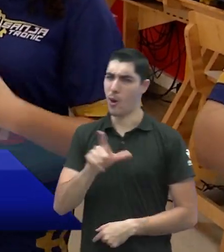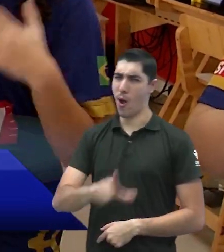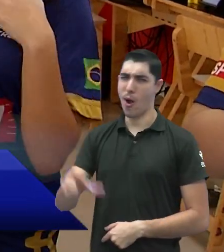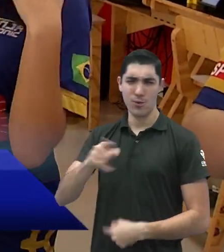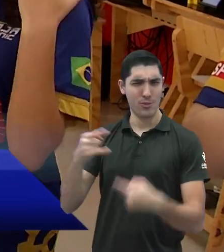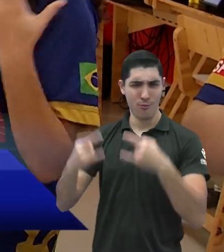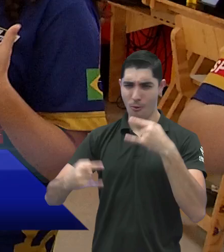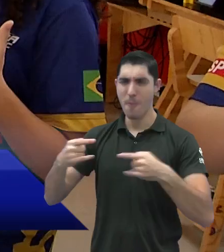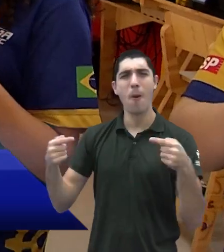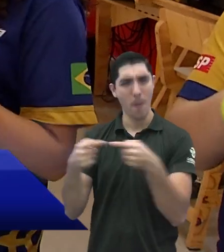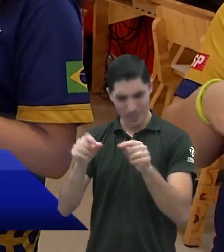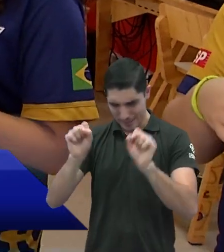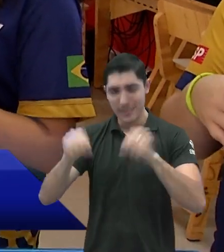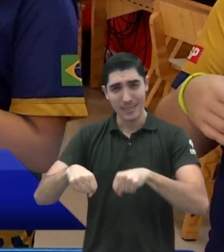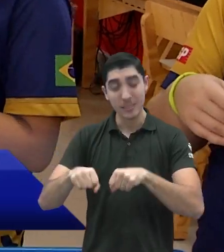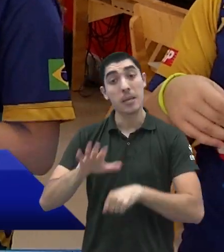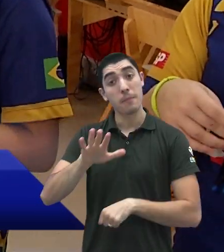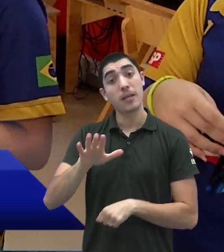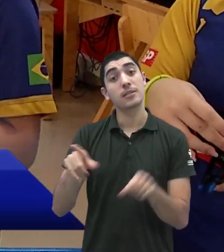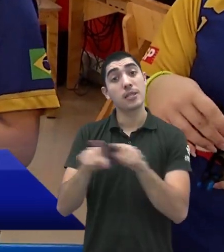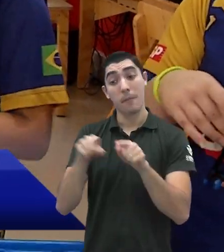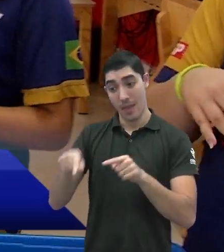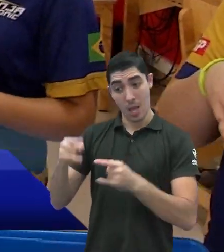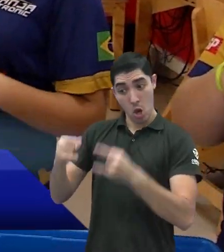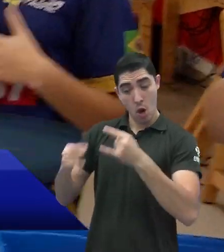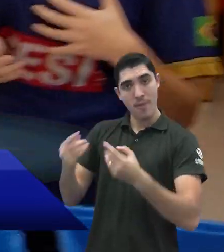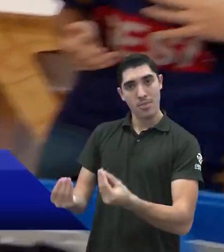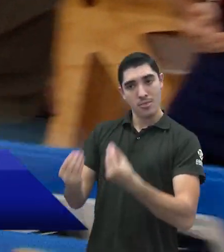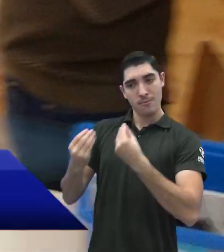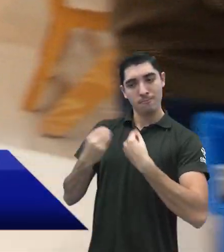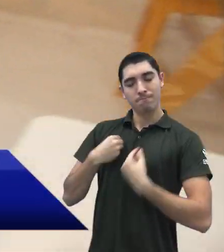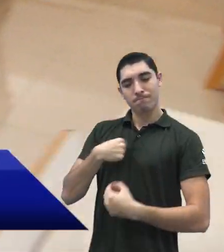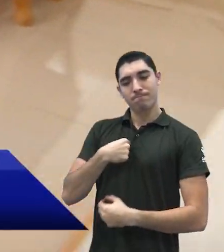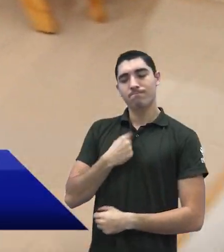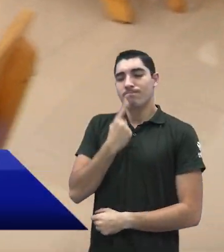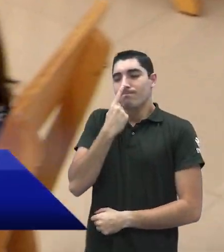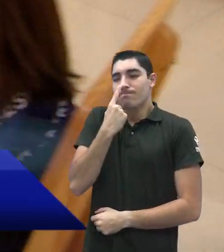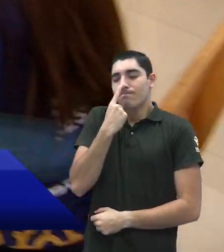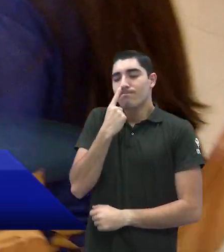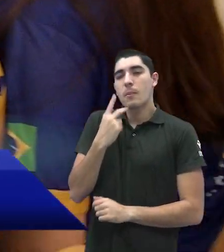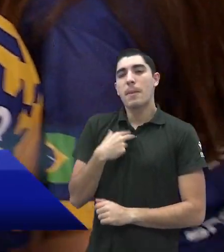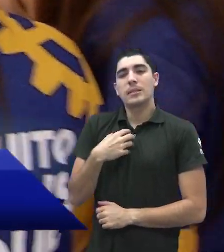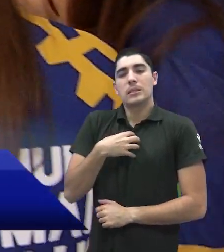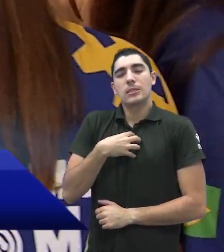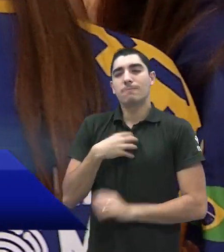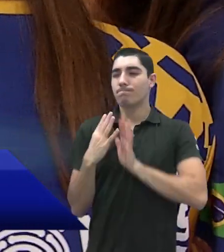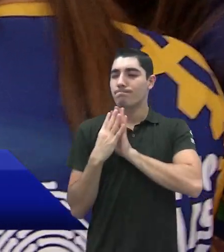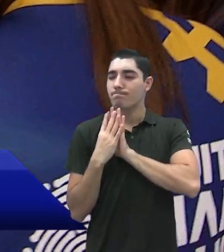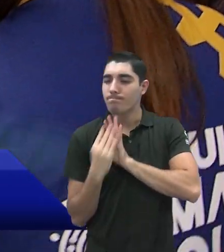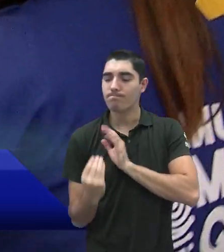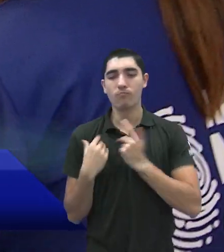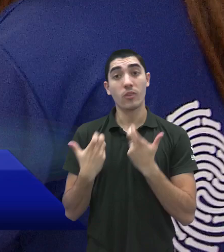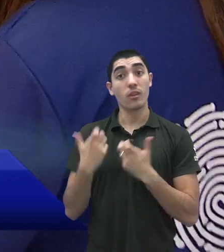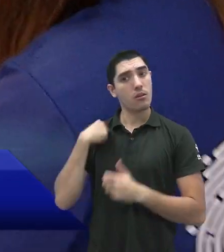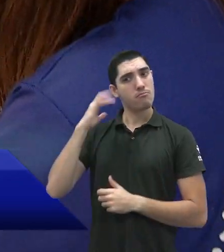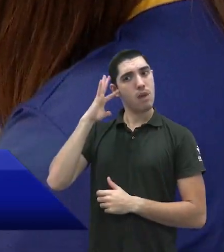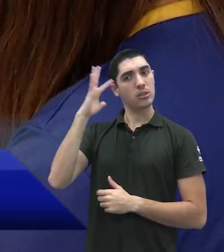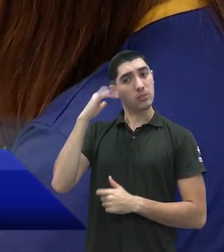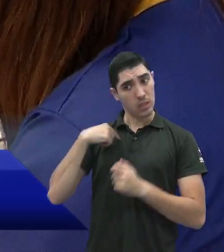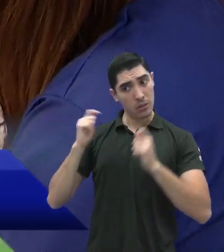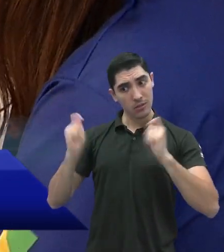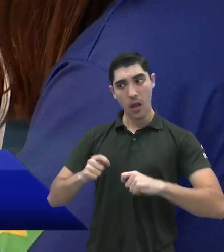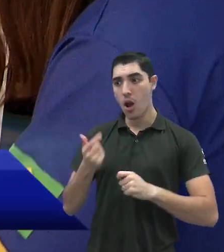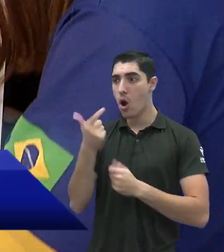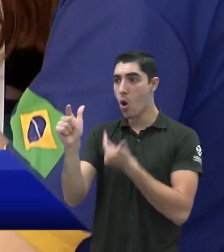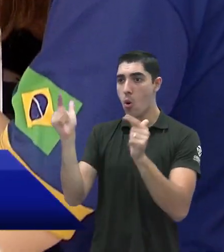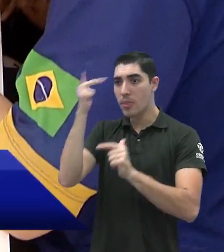Porque mas a robótica vai estar por lá. Com certeza, a robótica vai estar por lá. E a robótica até me trouxe uma inspiração do que eu quero fazer para o futuro, sabe?